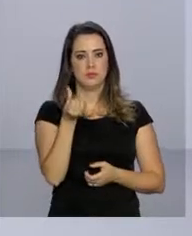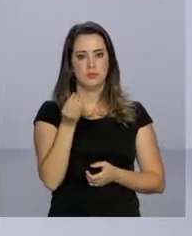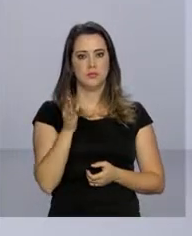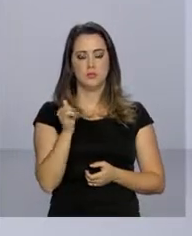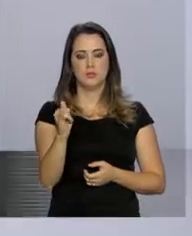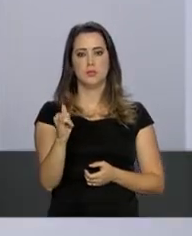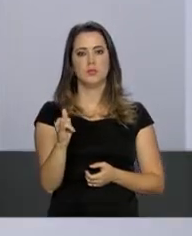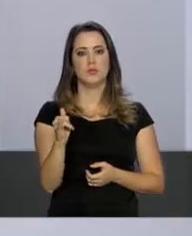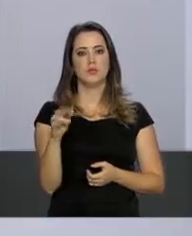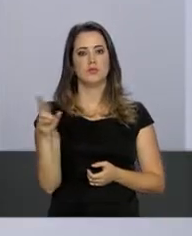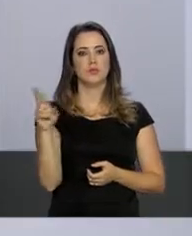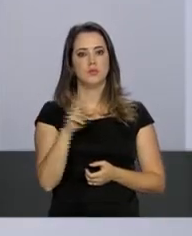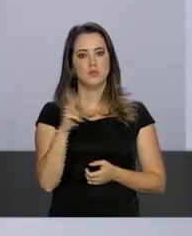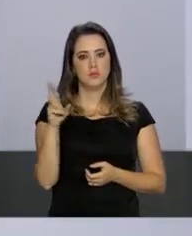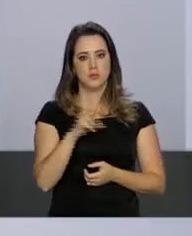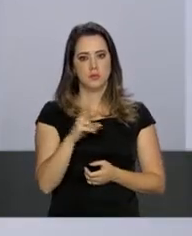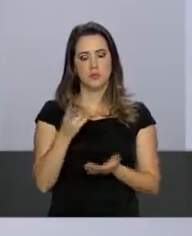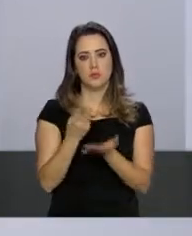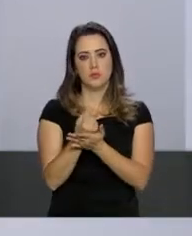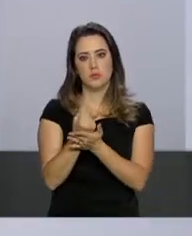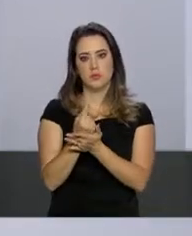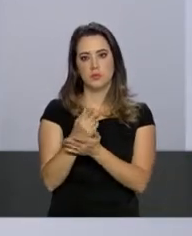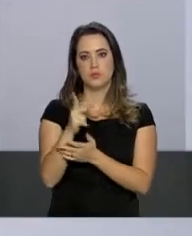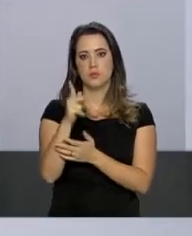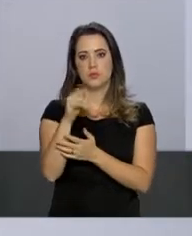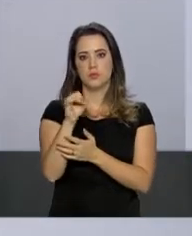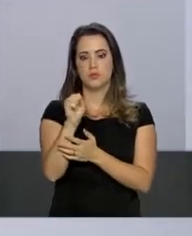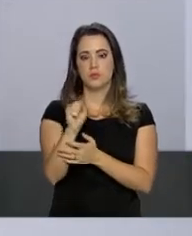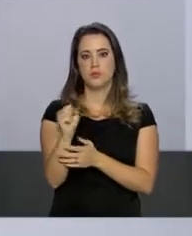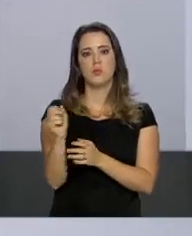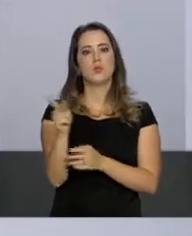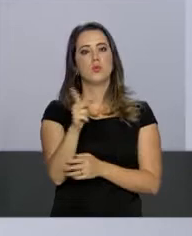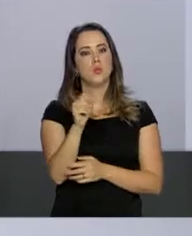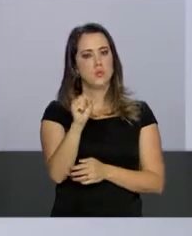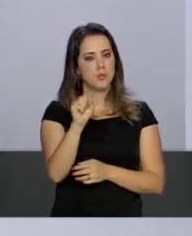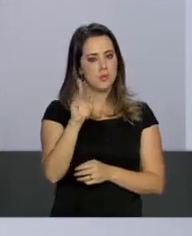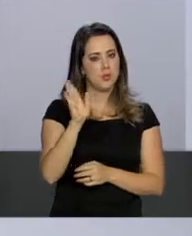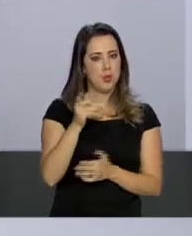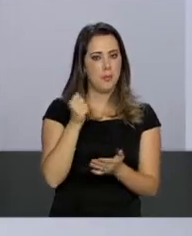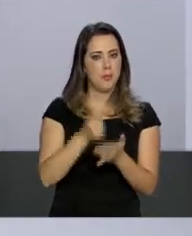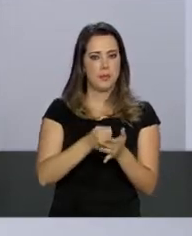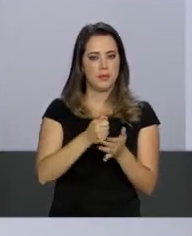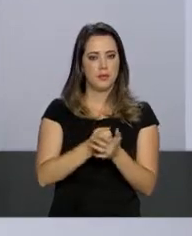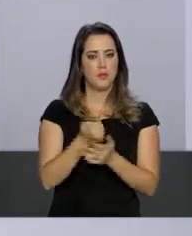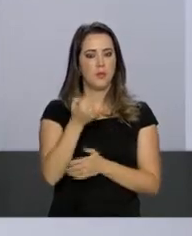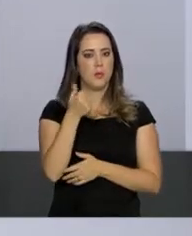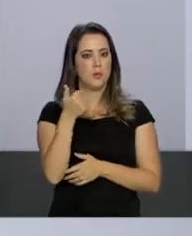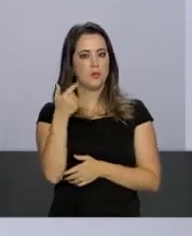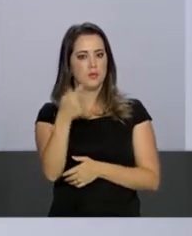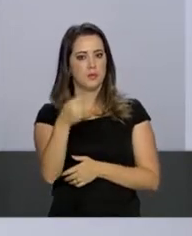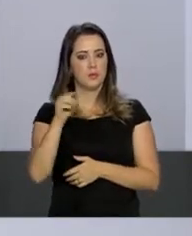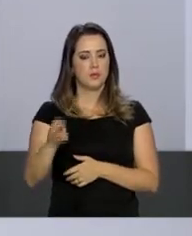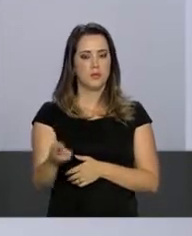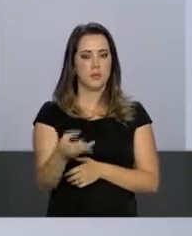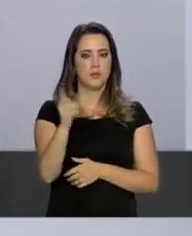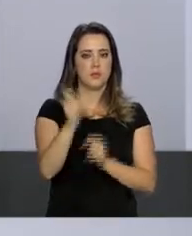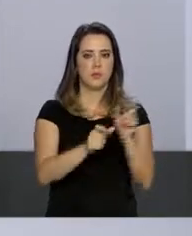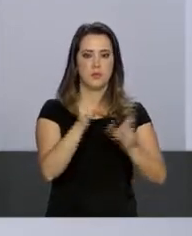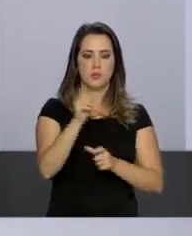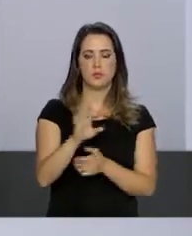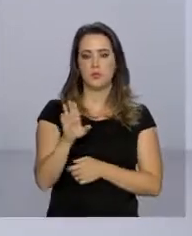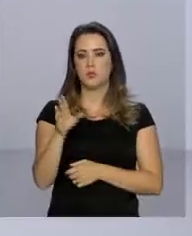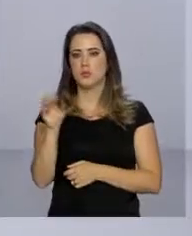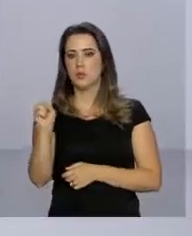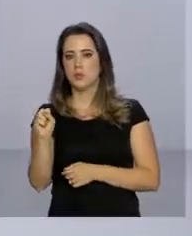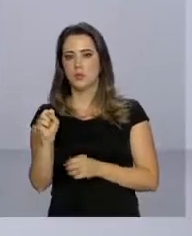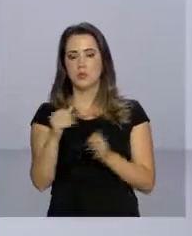milhões e 300 milhões de reais em recursos do tesouro do pasep já foram pagos há quase sete milhões e meio de pessoas entre os